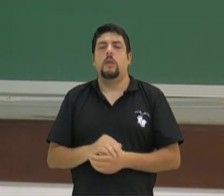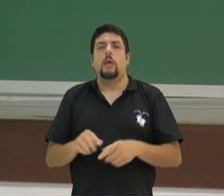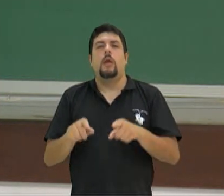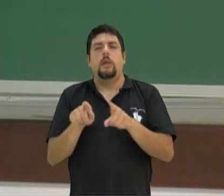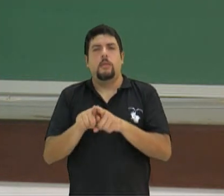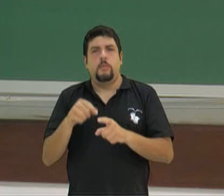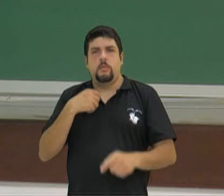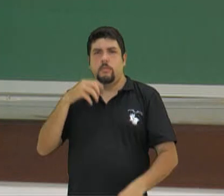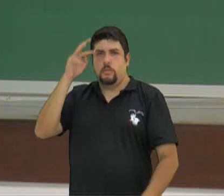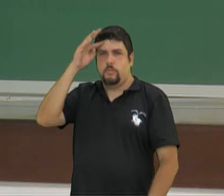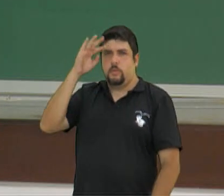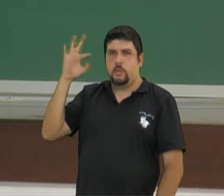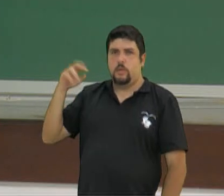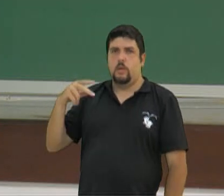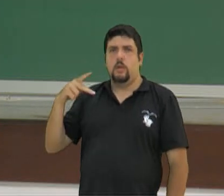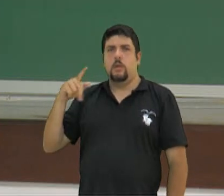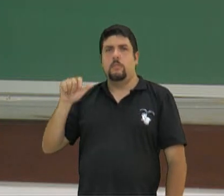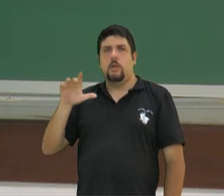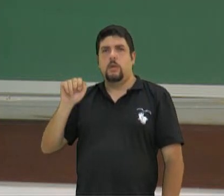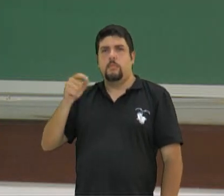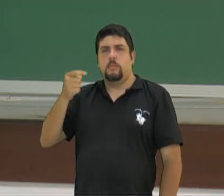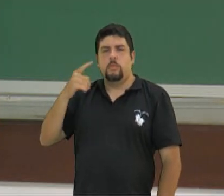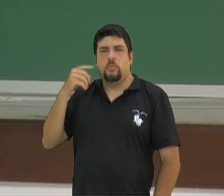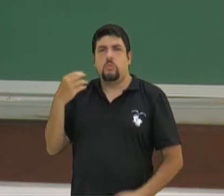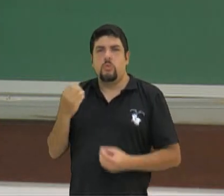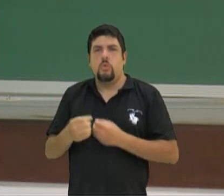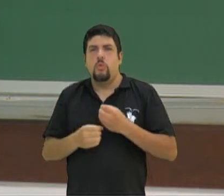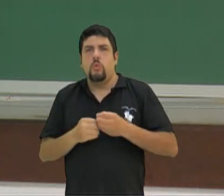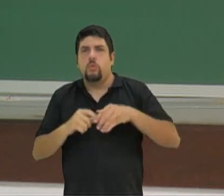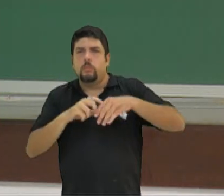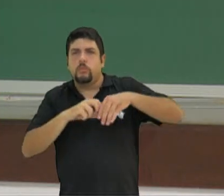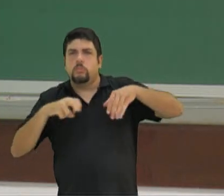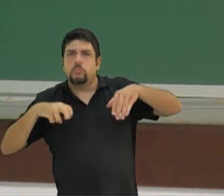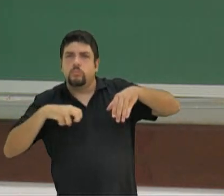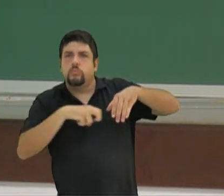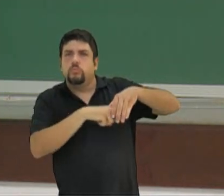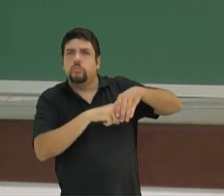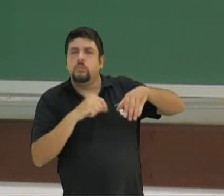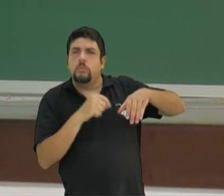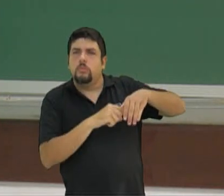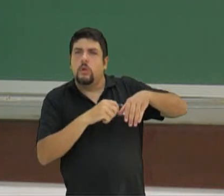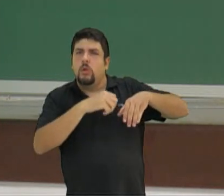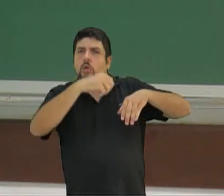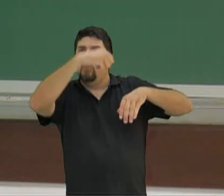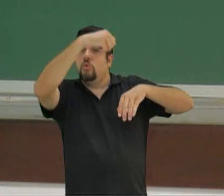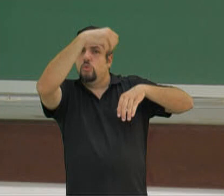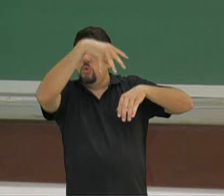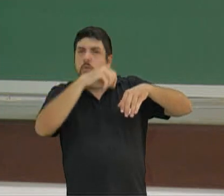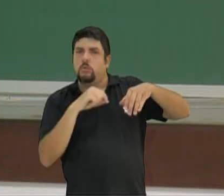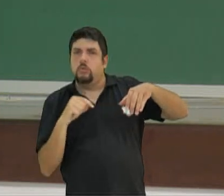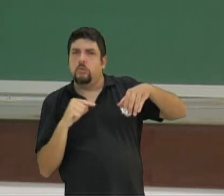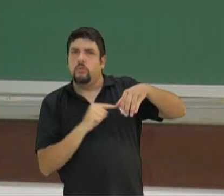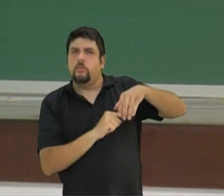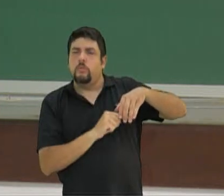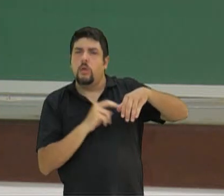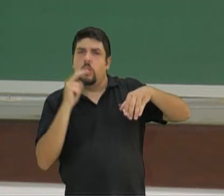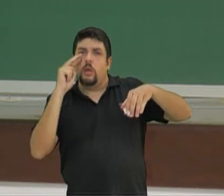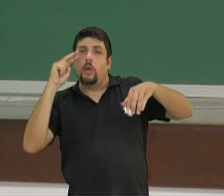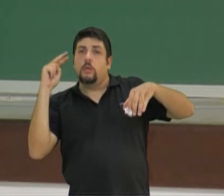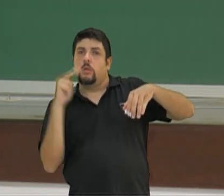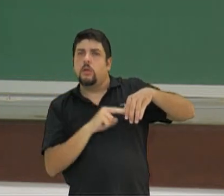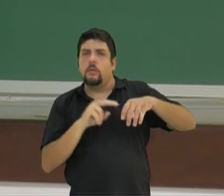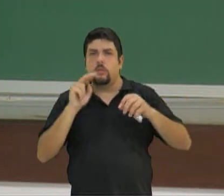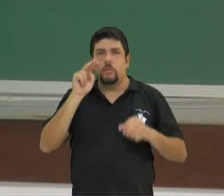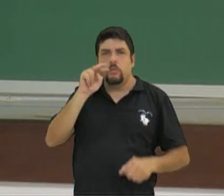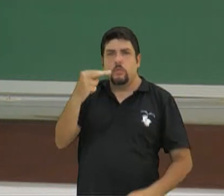cavernas, sobre a iluminação das cavernas, tudo, já tinha a ideia do homem de querer se projetar, de querer ver a imagem, né? E aí, no